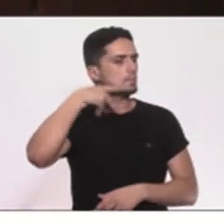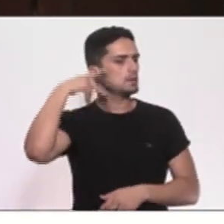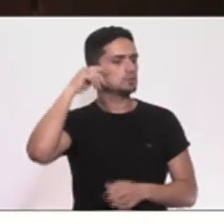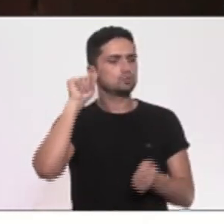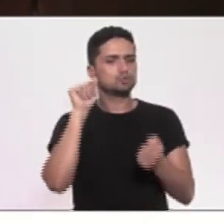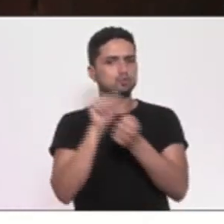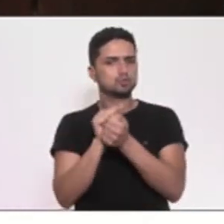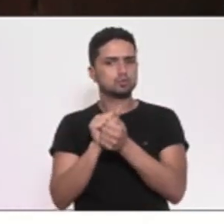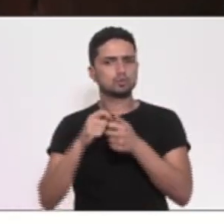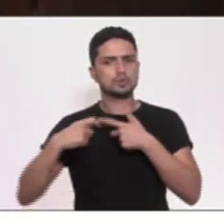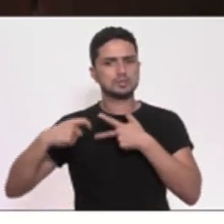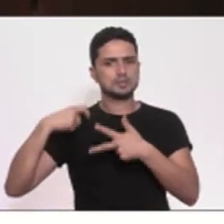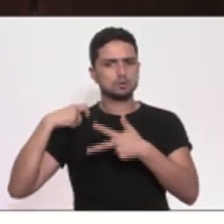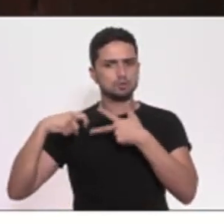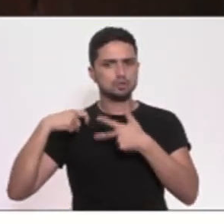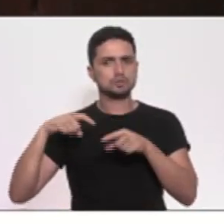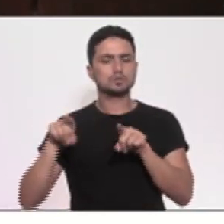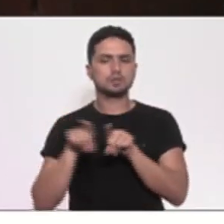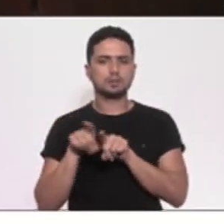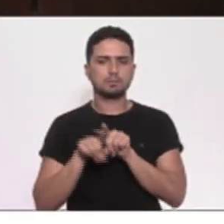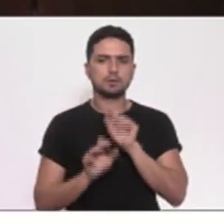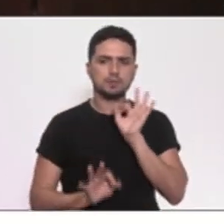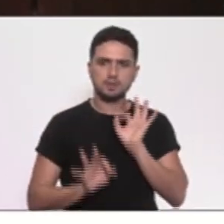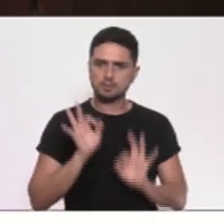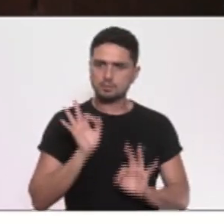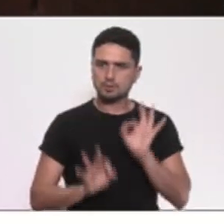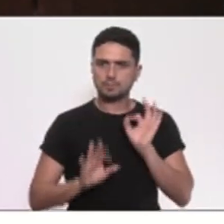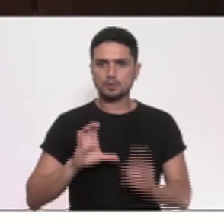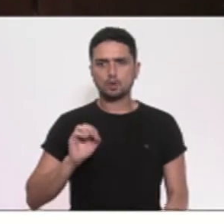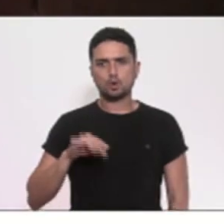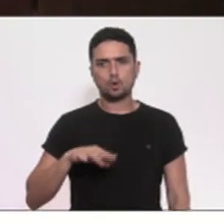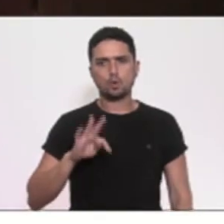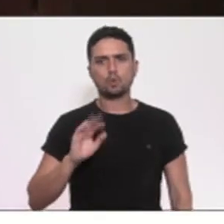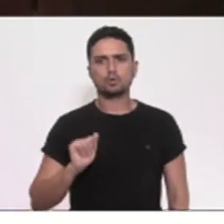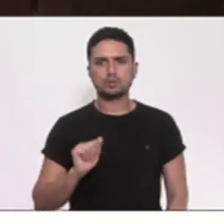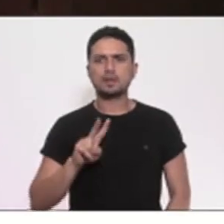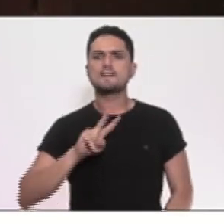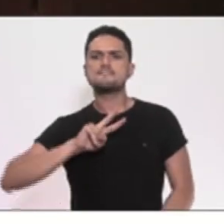Executivo, está dando passos a tirar o Rio de Janeiro da crise. Muito obrigado, senhor presidente.